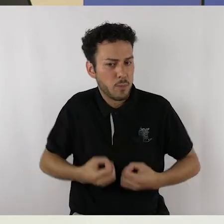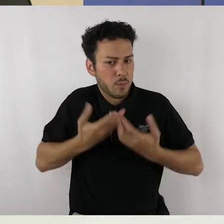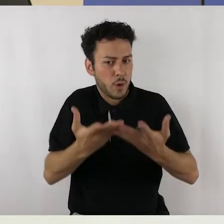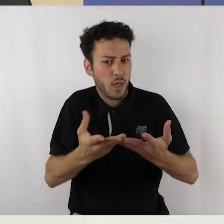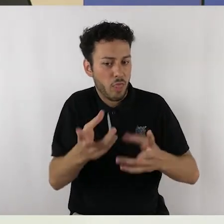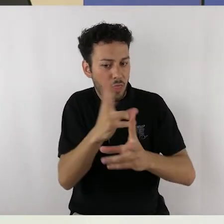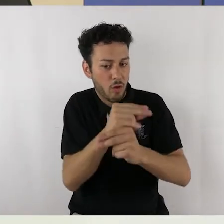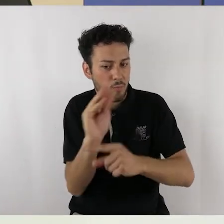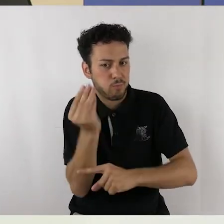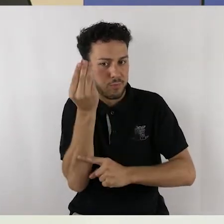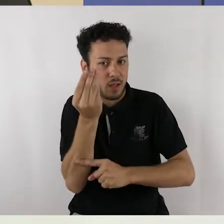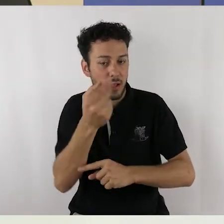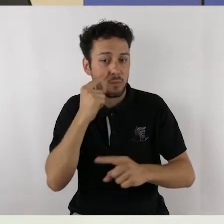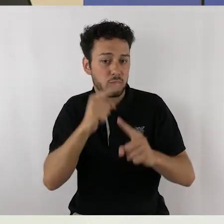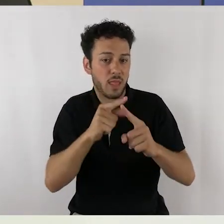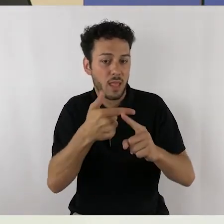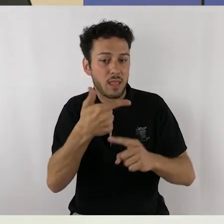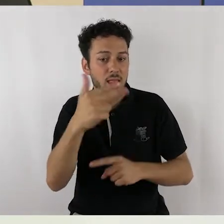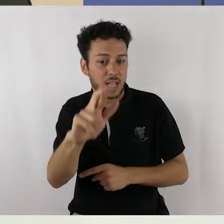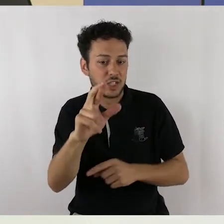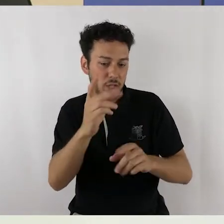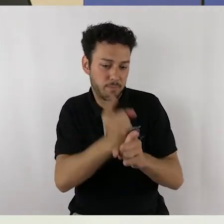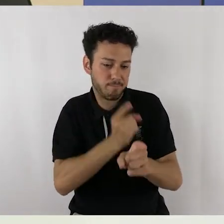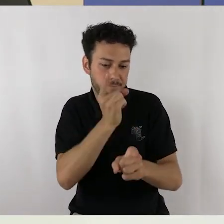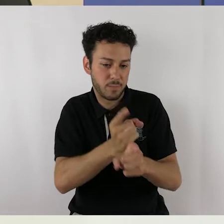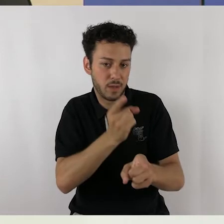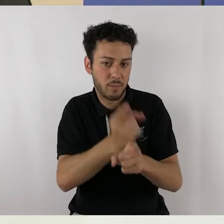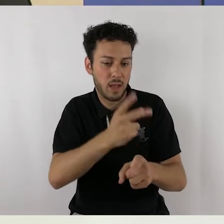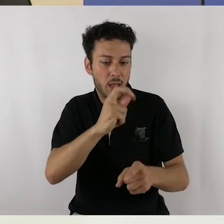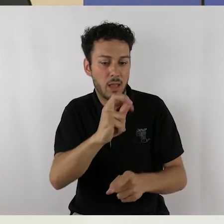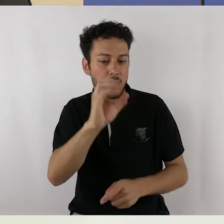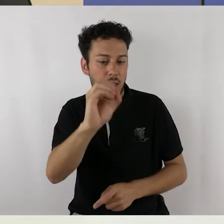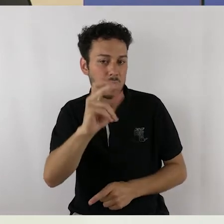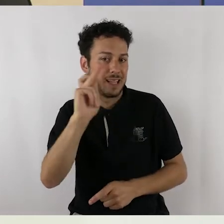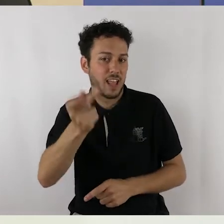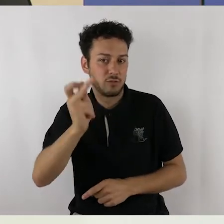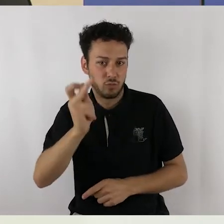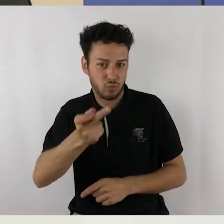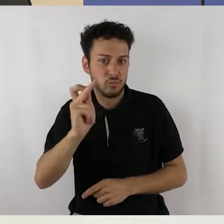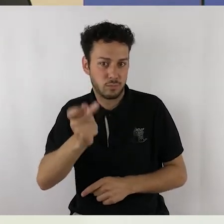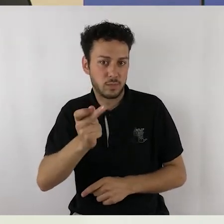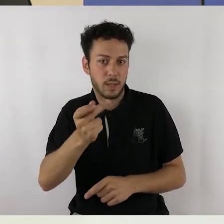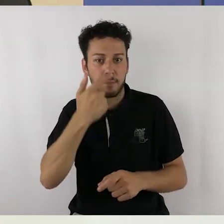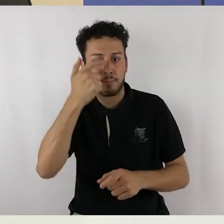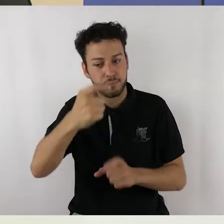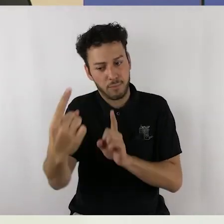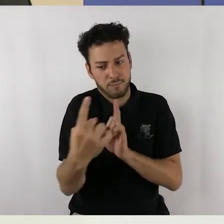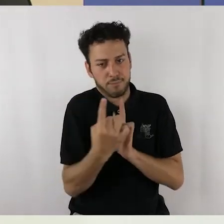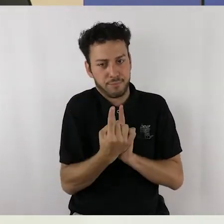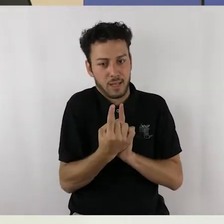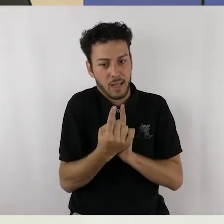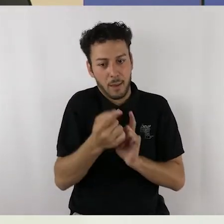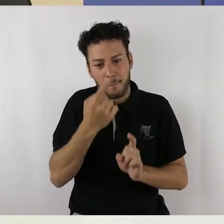novo de taxa fixa a 30 anos soja para o